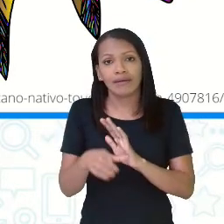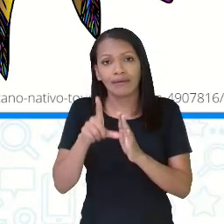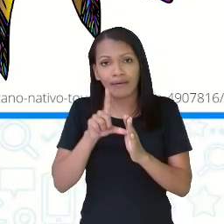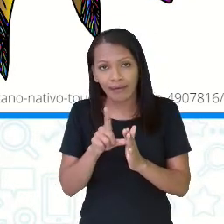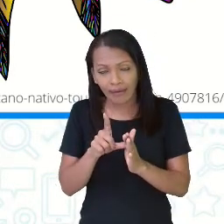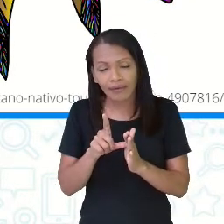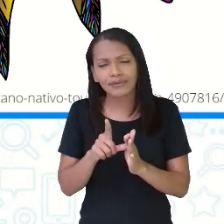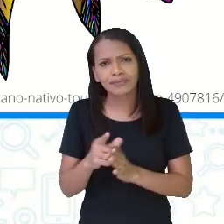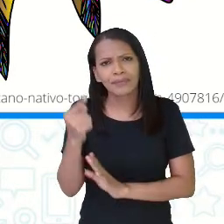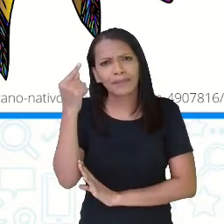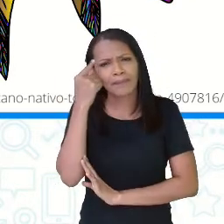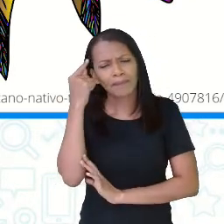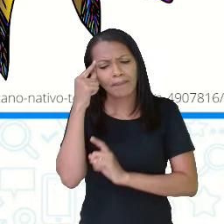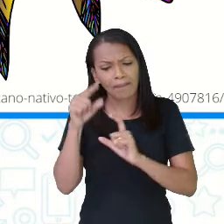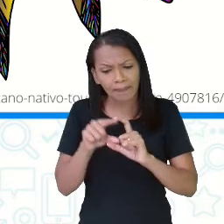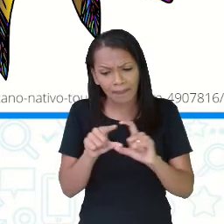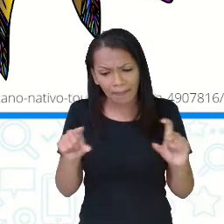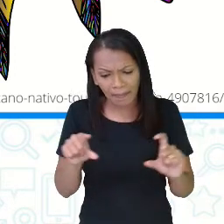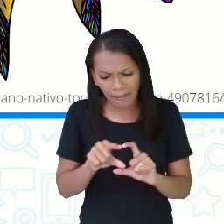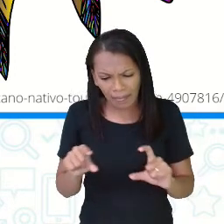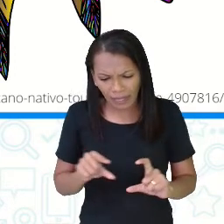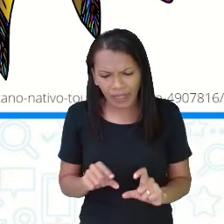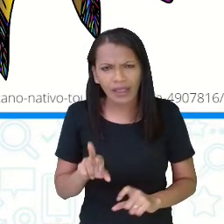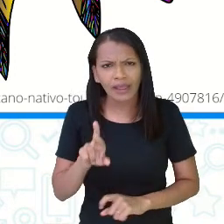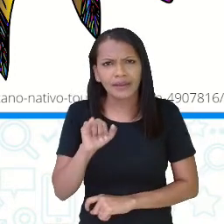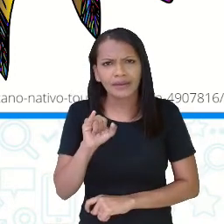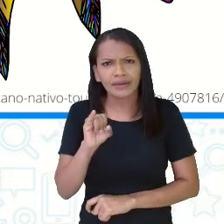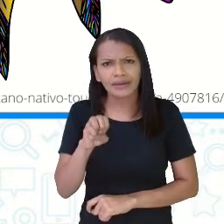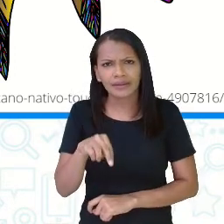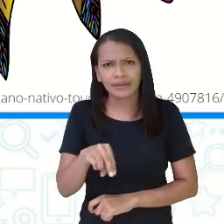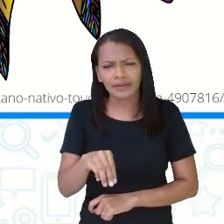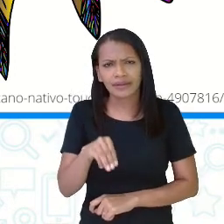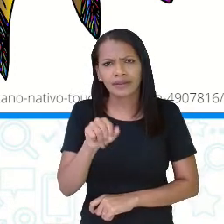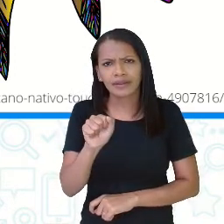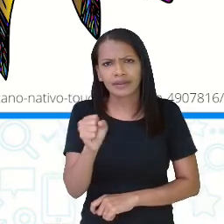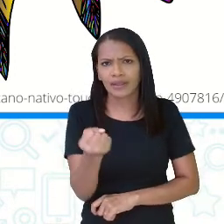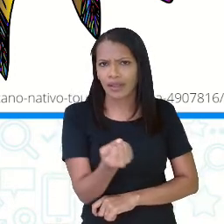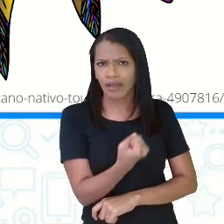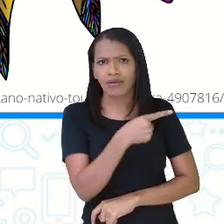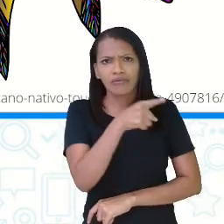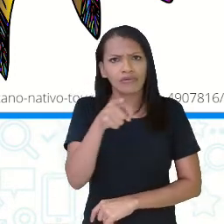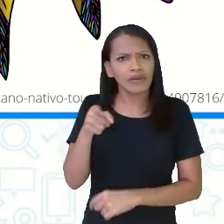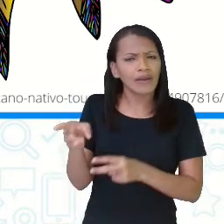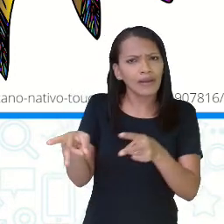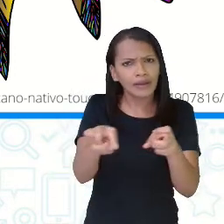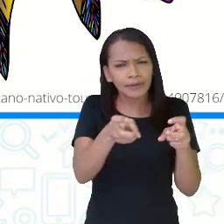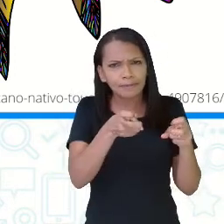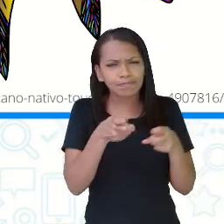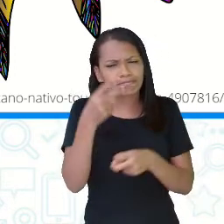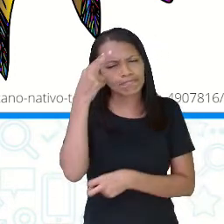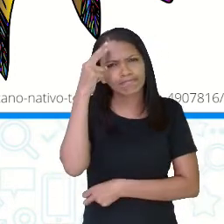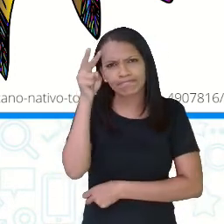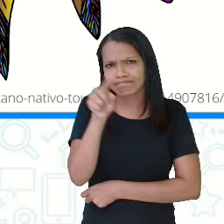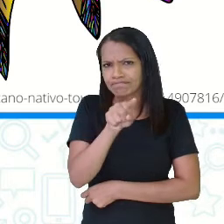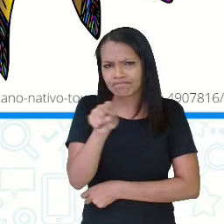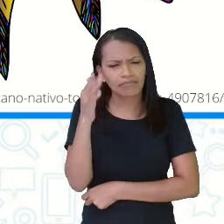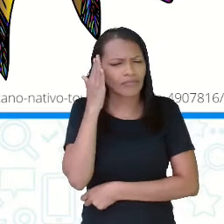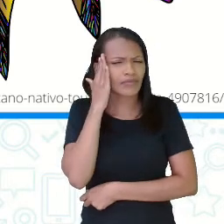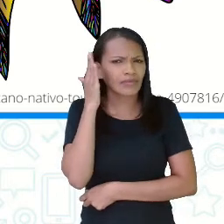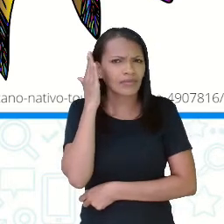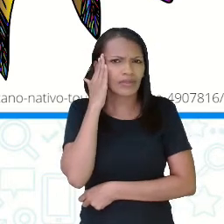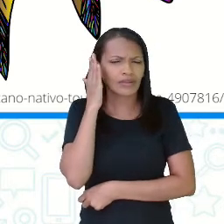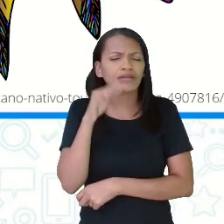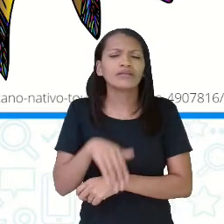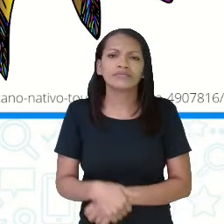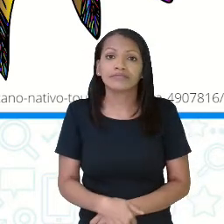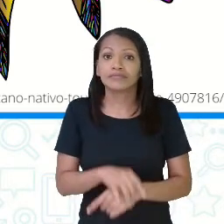ali e apareceu sobre rimas, vocês percebem aí uma informação histórica. Não sei se vocês estão antenados